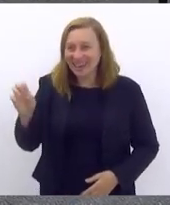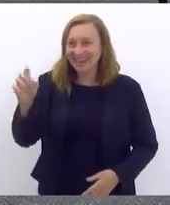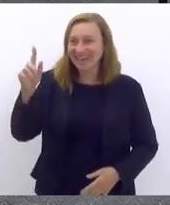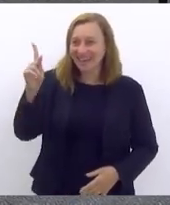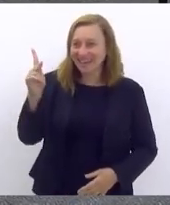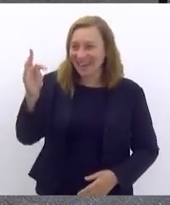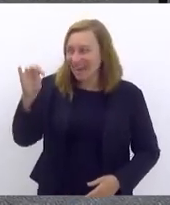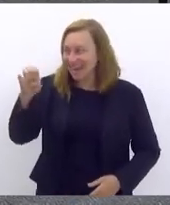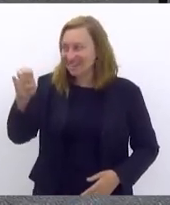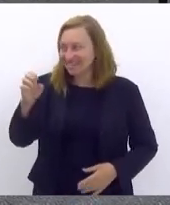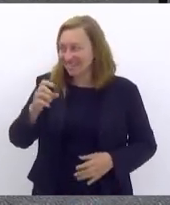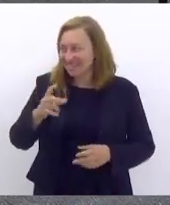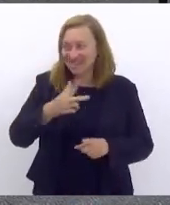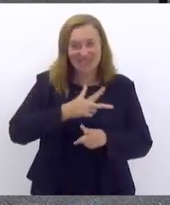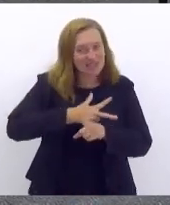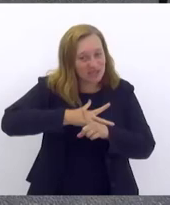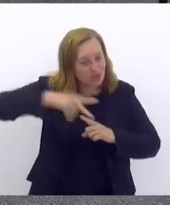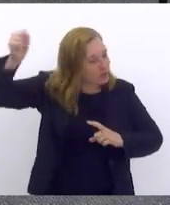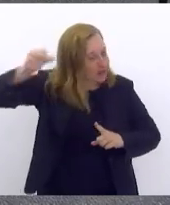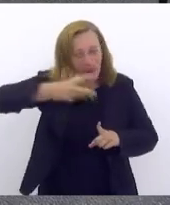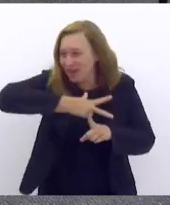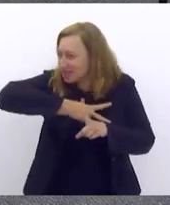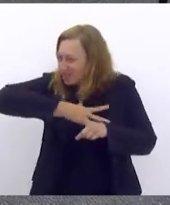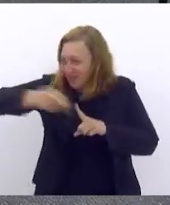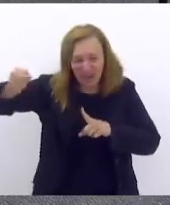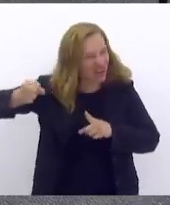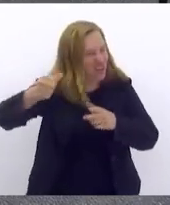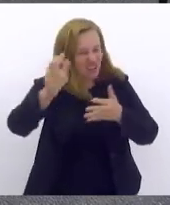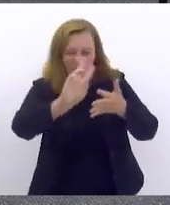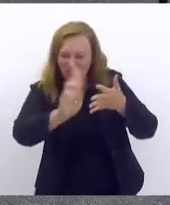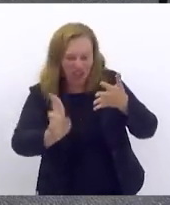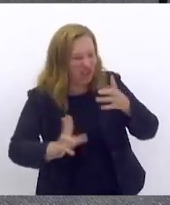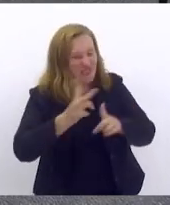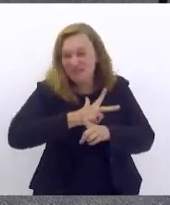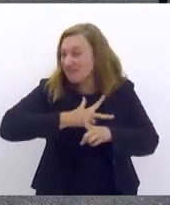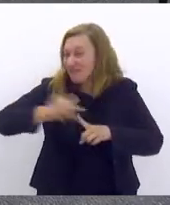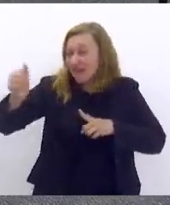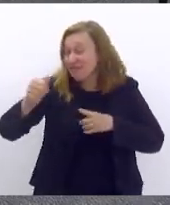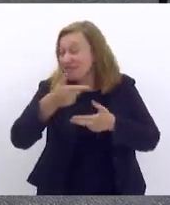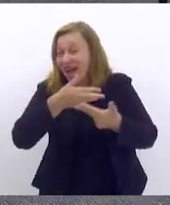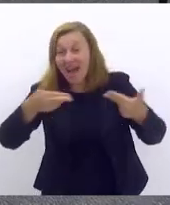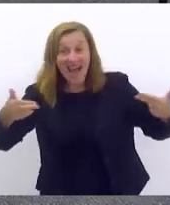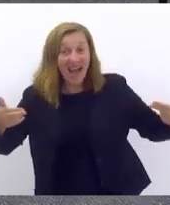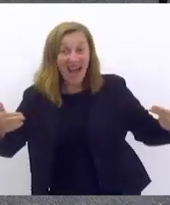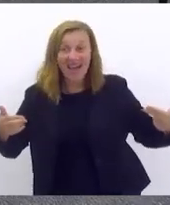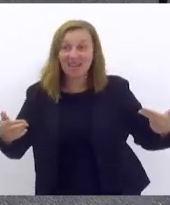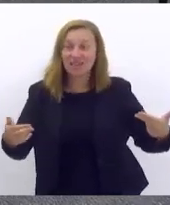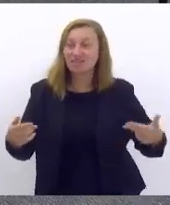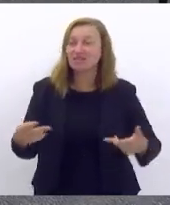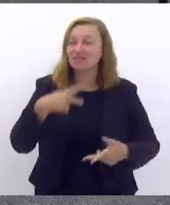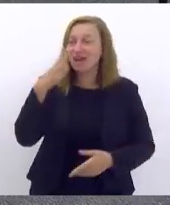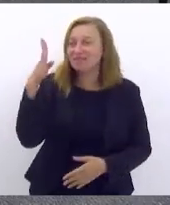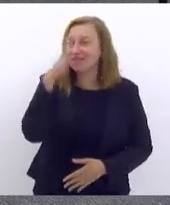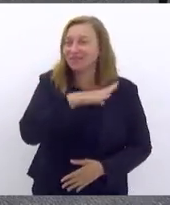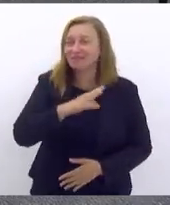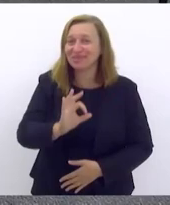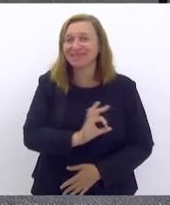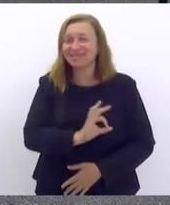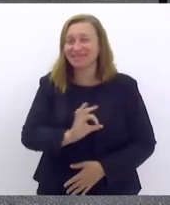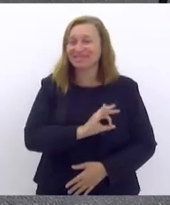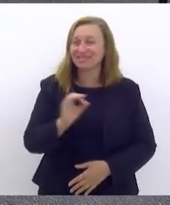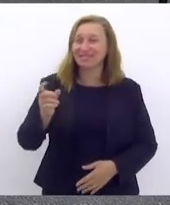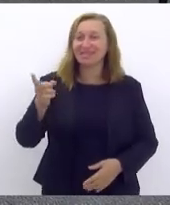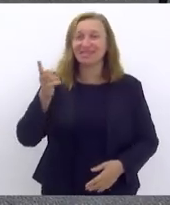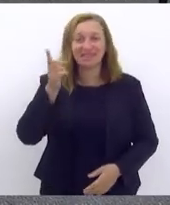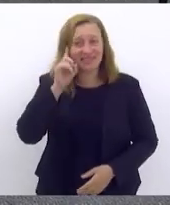Mulher Gato, He-Man. Vamos focar aqui, não, falando, porra, agora ligou pra polícia. Ela fala mal de polícia todo dia, porra. Quer